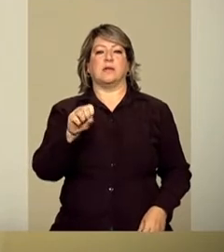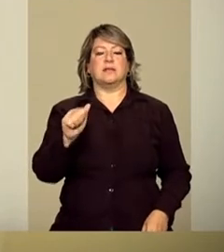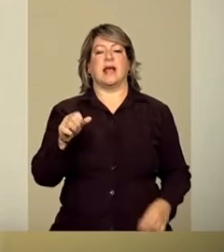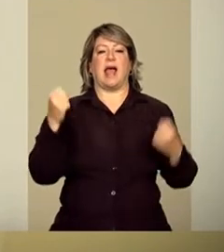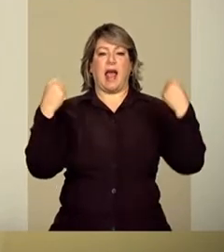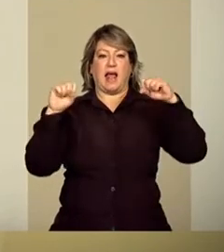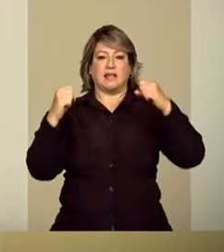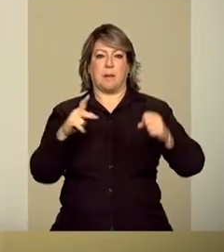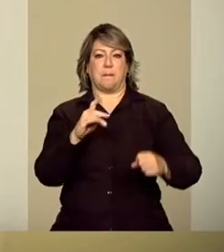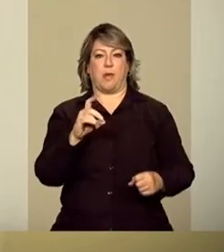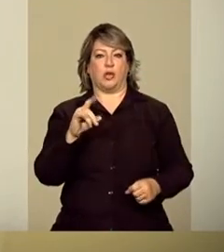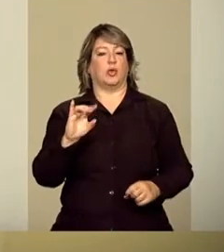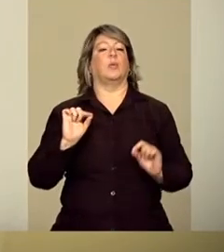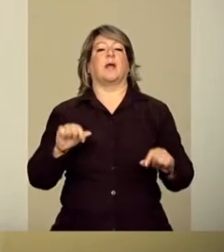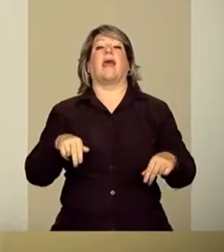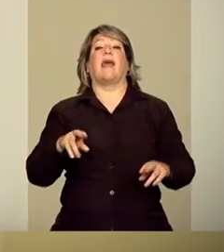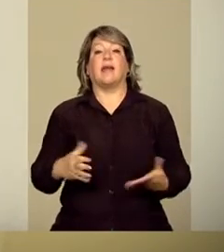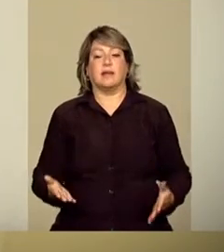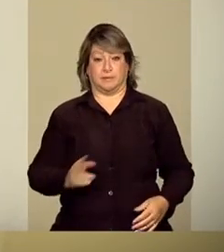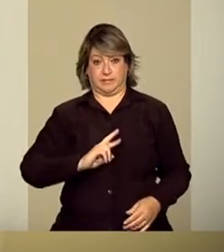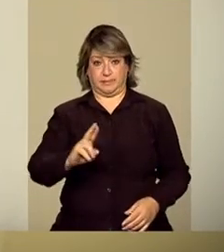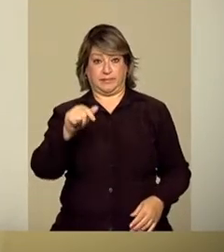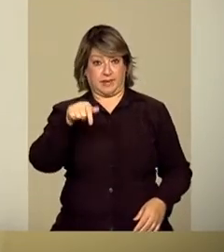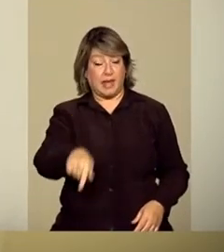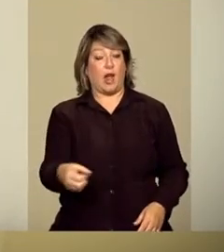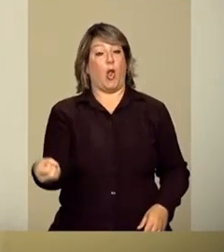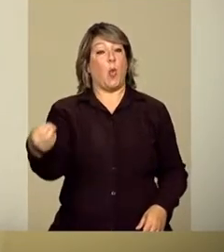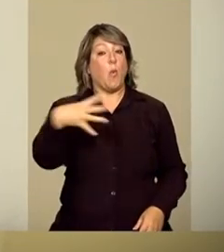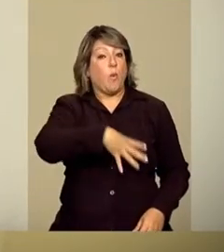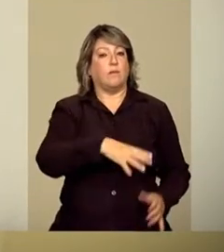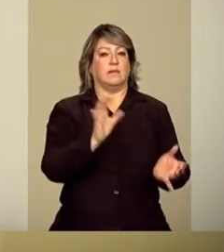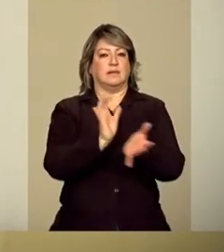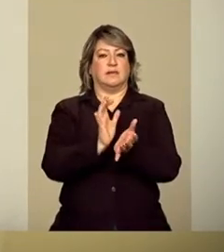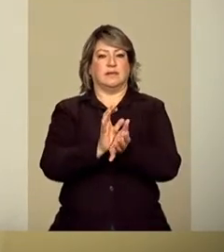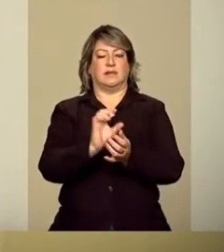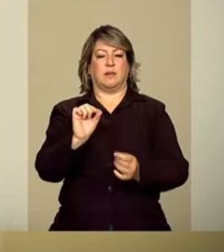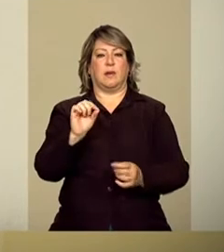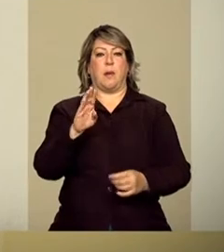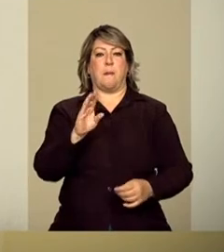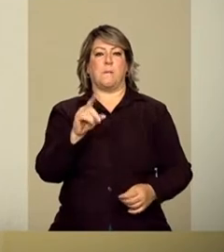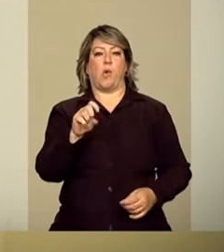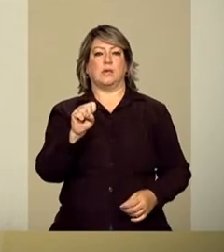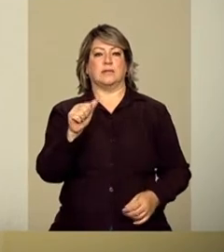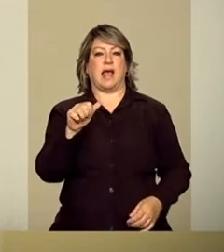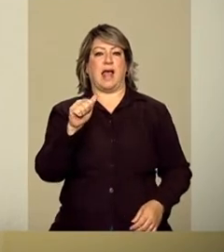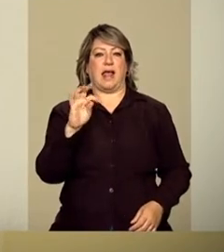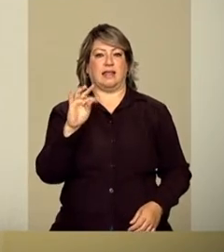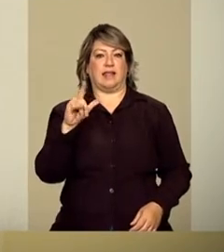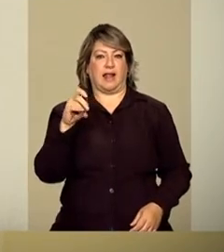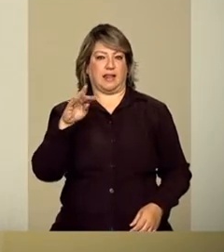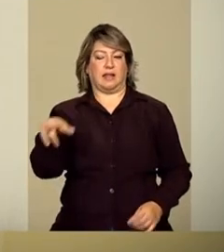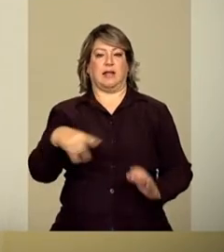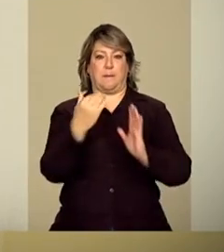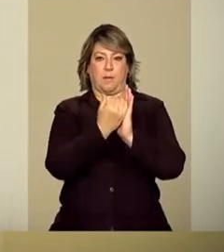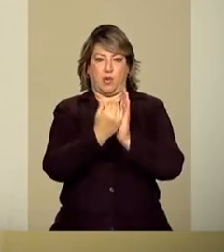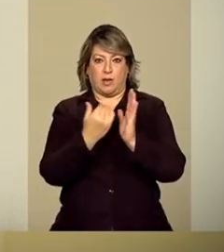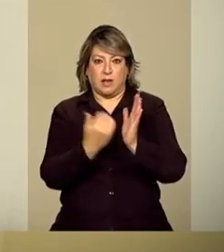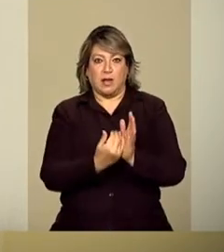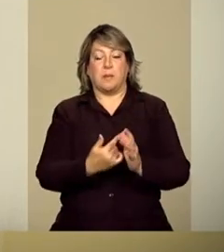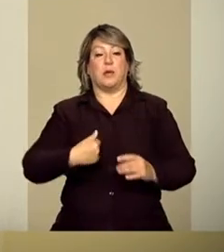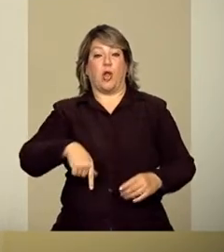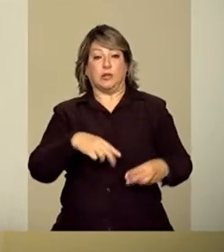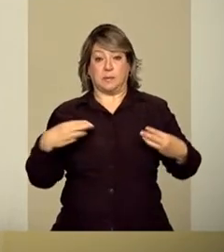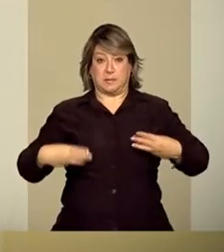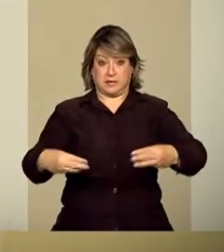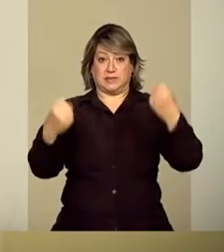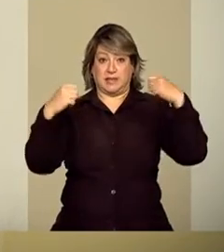Luciano, a Bolsa Atleta Pódio é uma nova categoria do programa Bolsa Atleta, que é executado pelo nosso